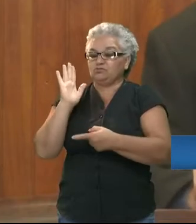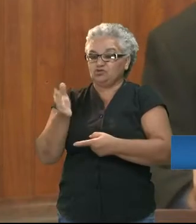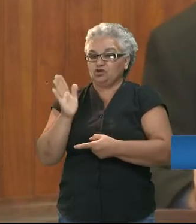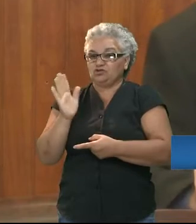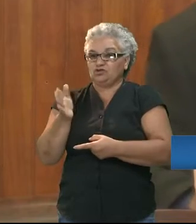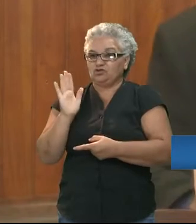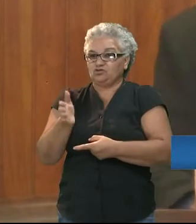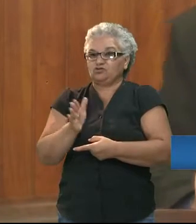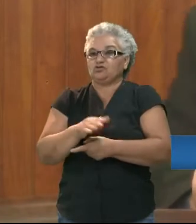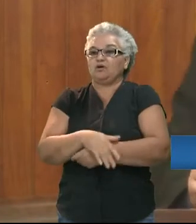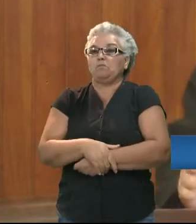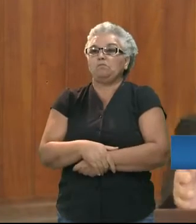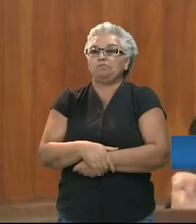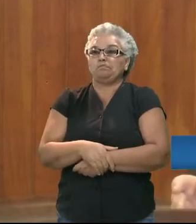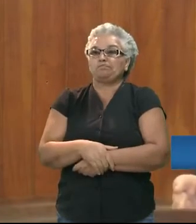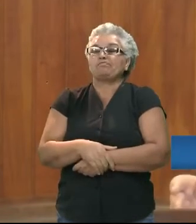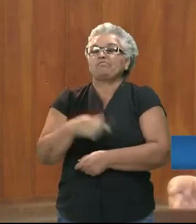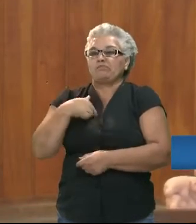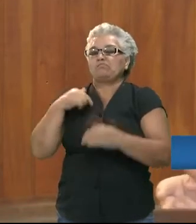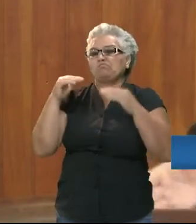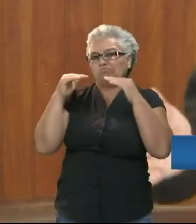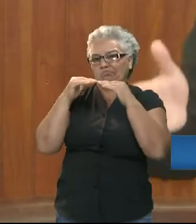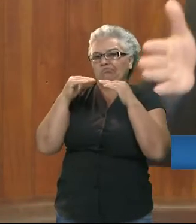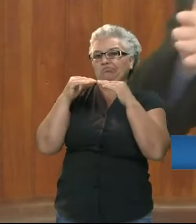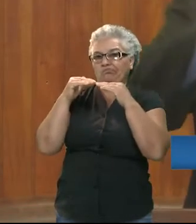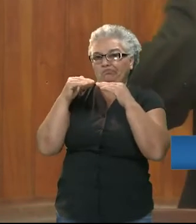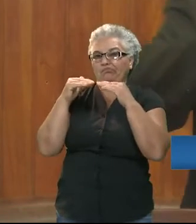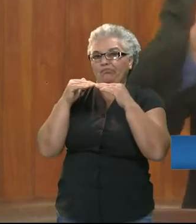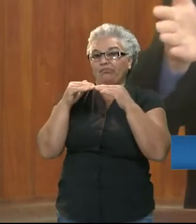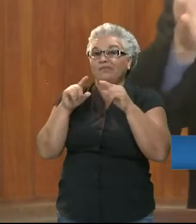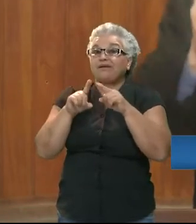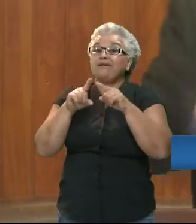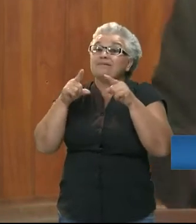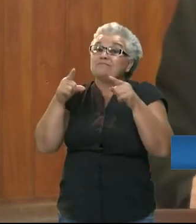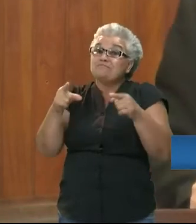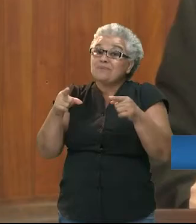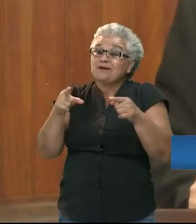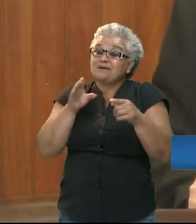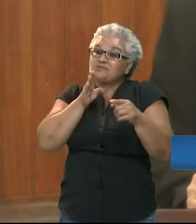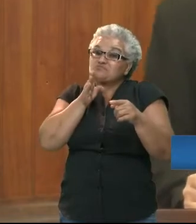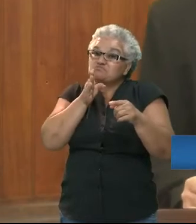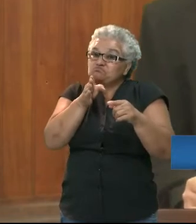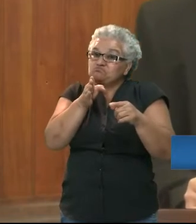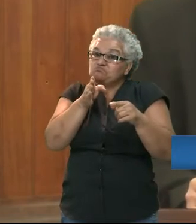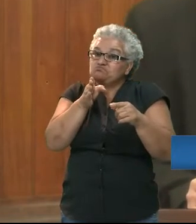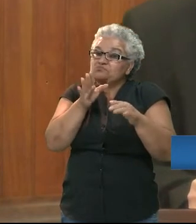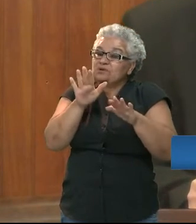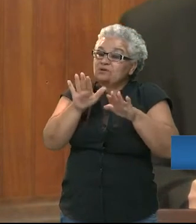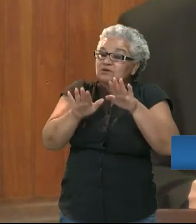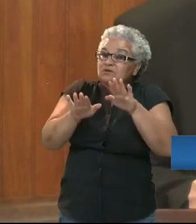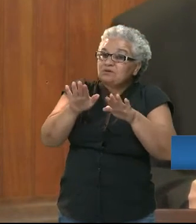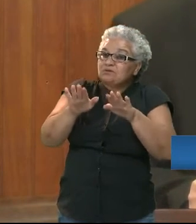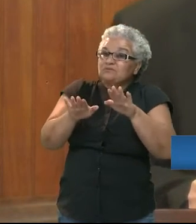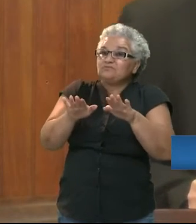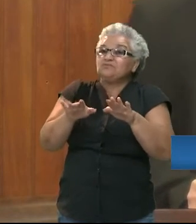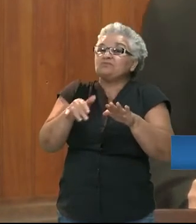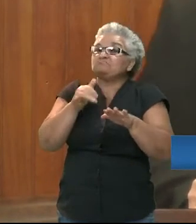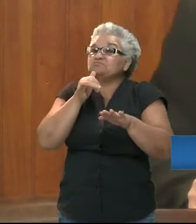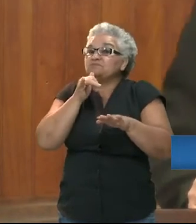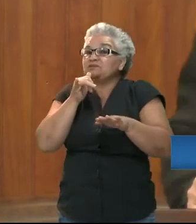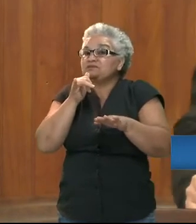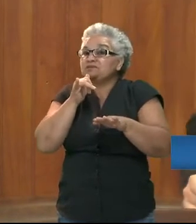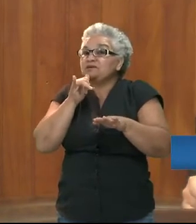aqui manifestações com as quais eu concordo, que poderíamos ter uma alternativa no meio. Poderia ter sido anunciado, por exemplo, que